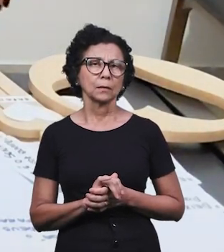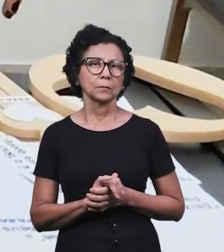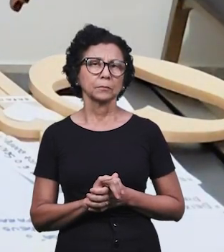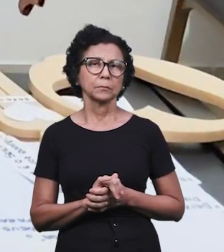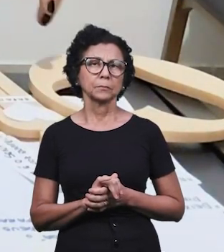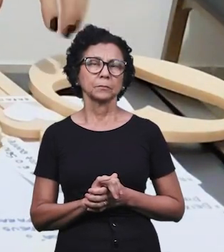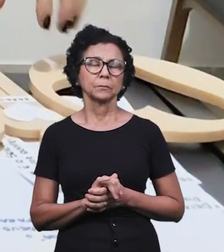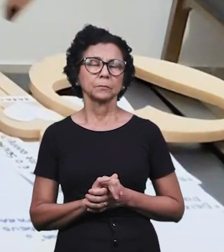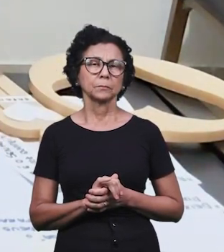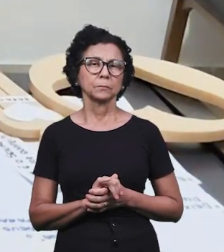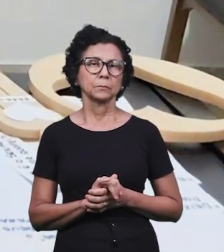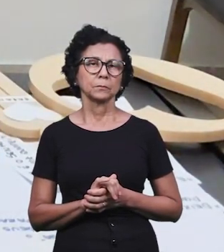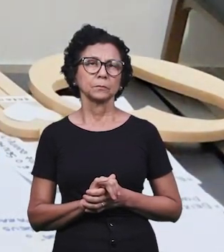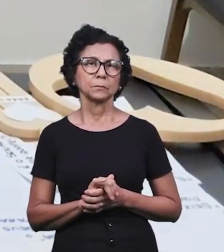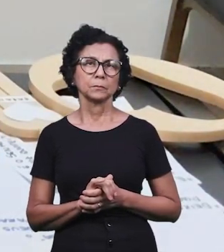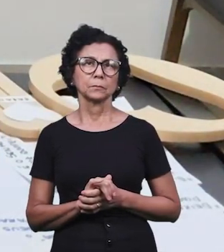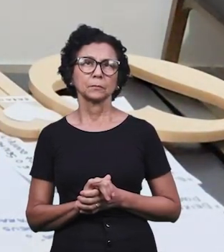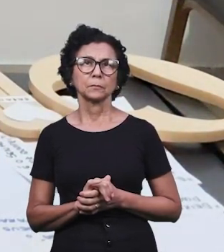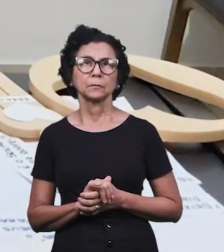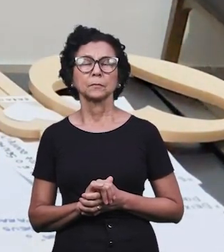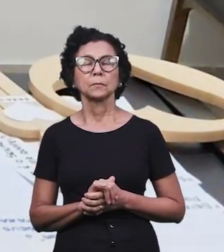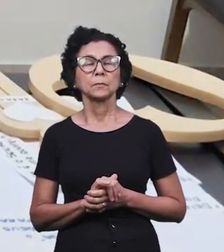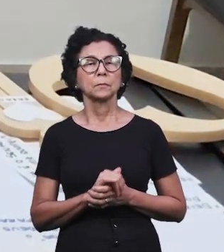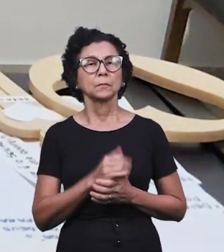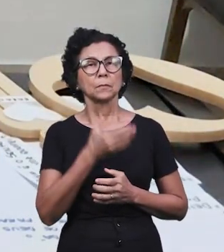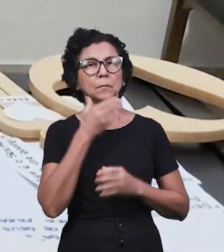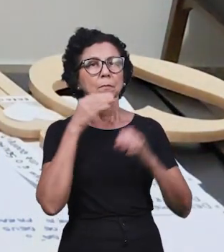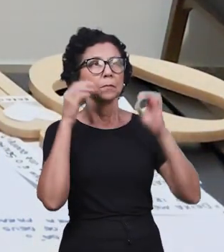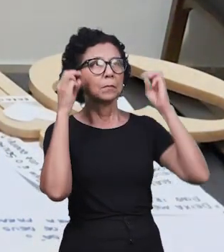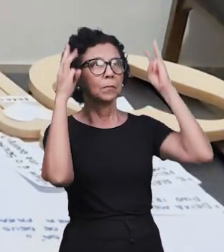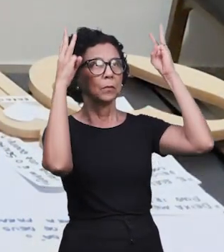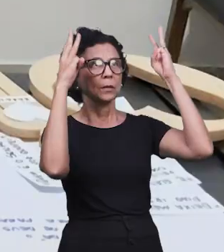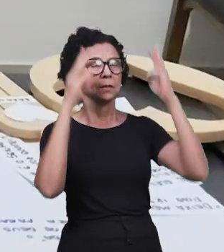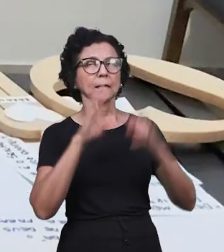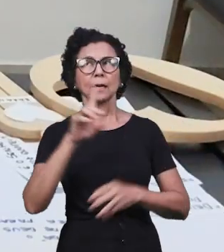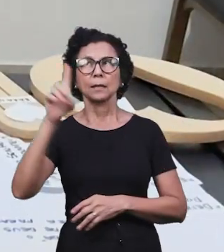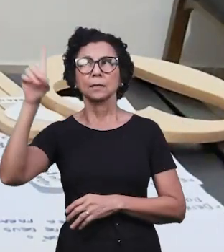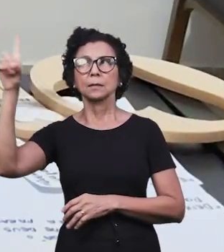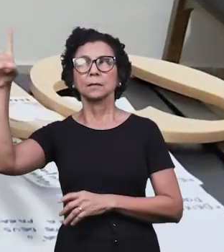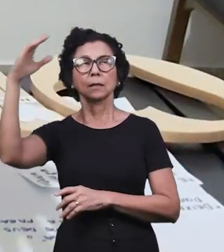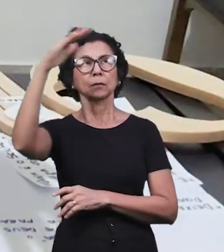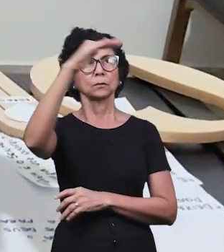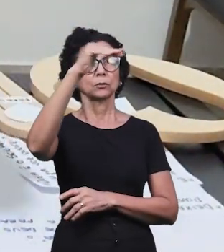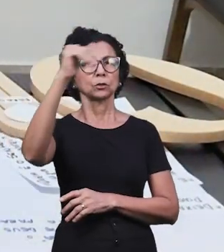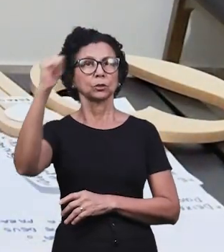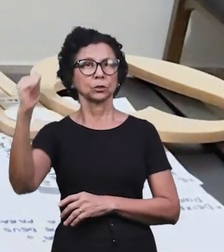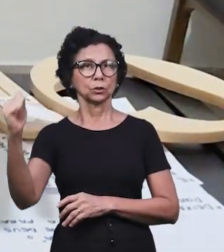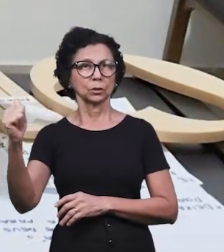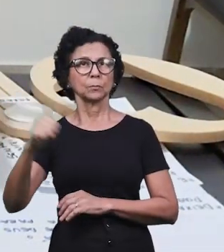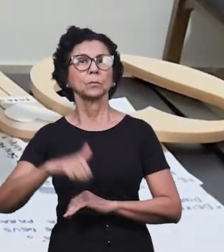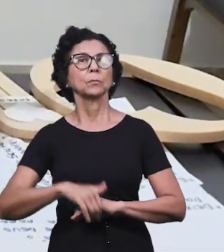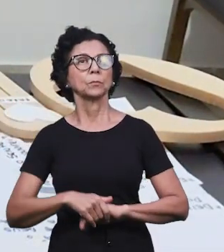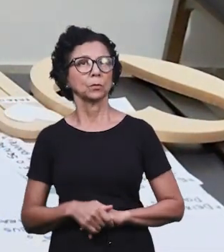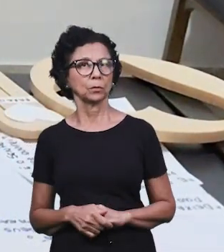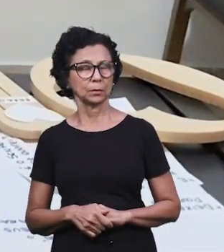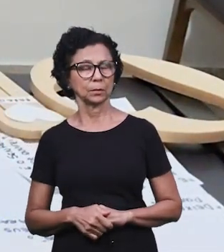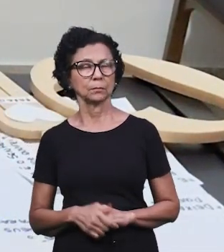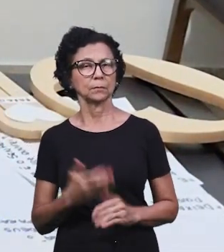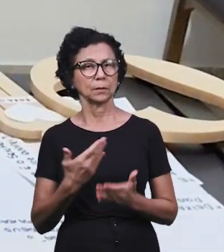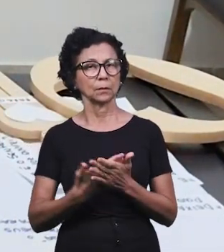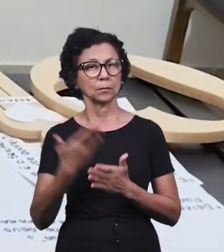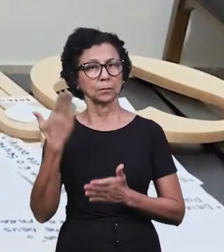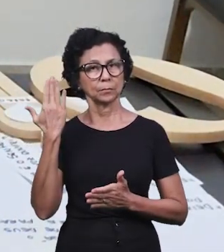aula. Então, Moisés, ele foi chamado por Deus, nós vimos lá o chamado do Senhor na